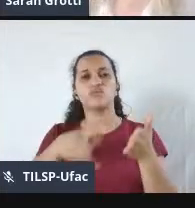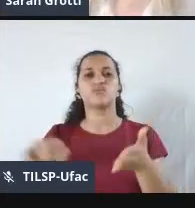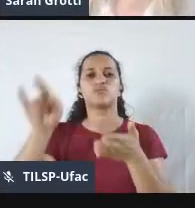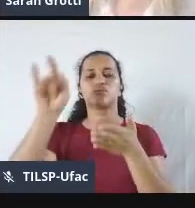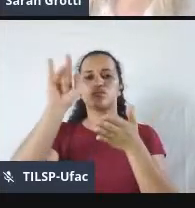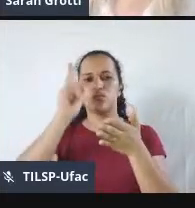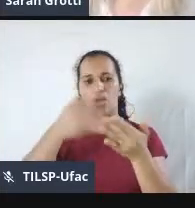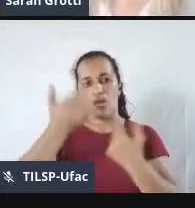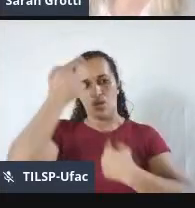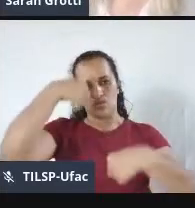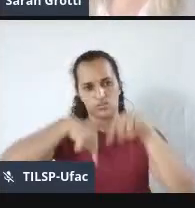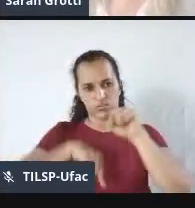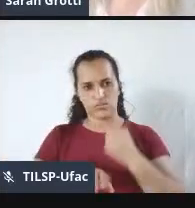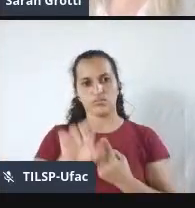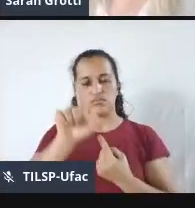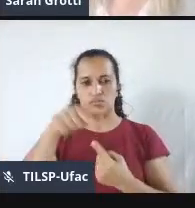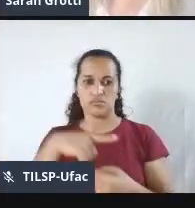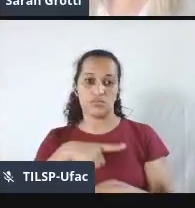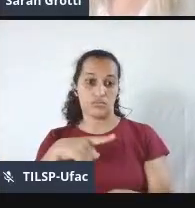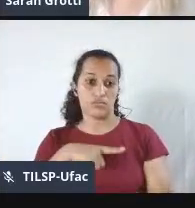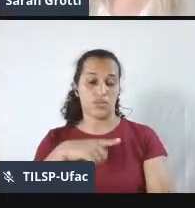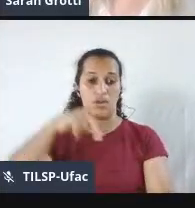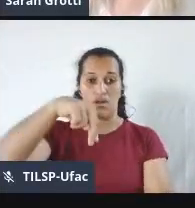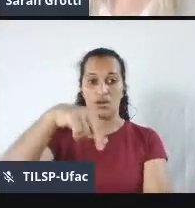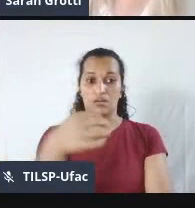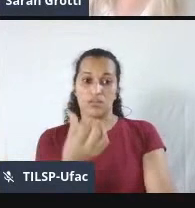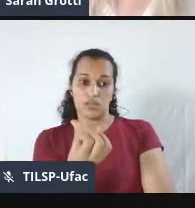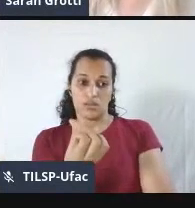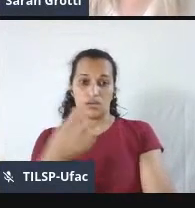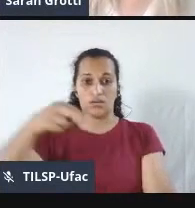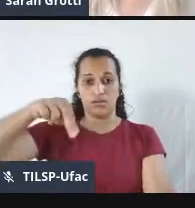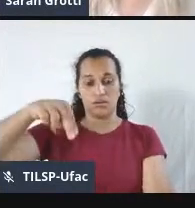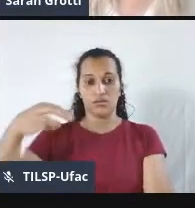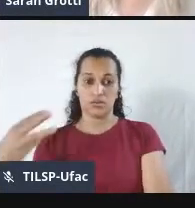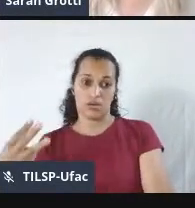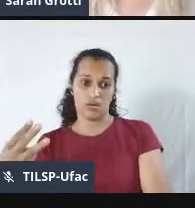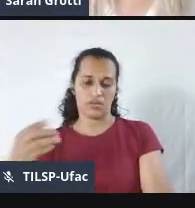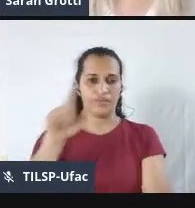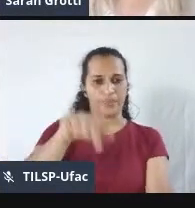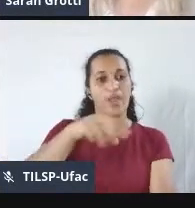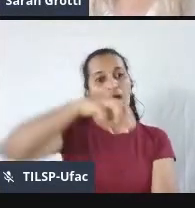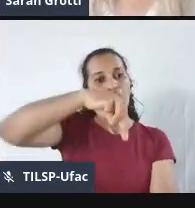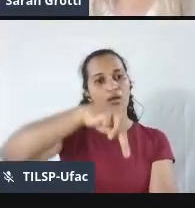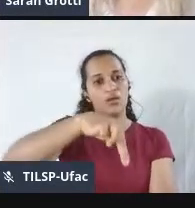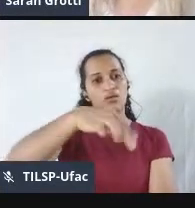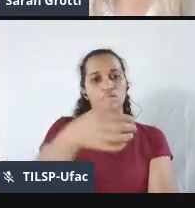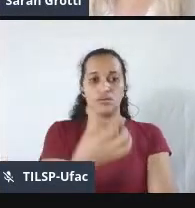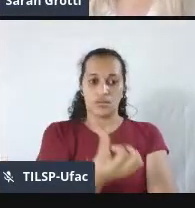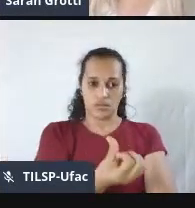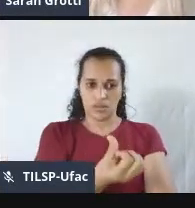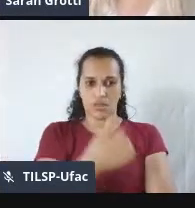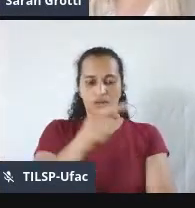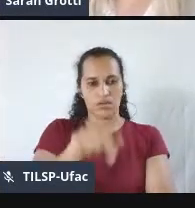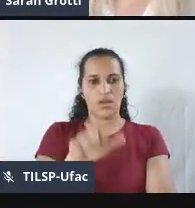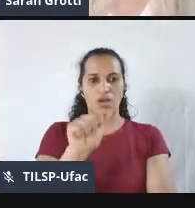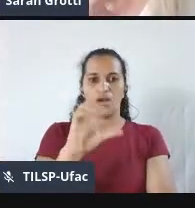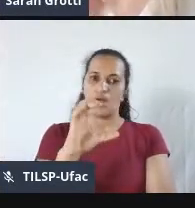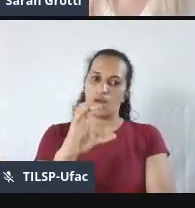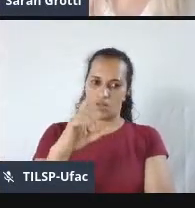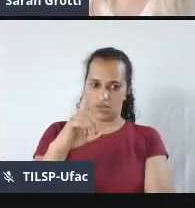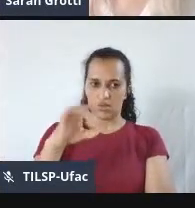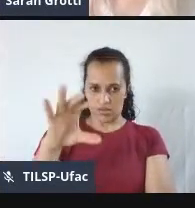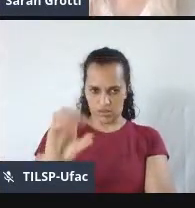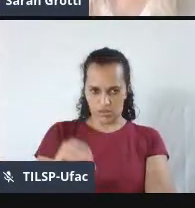temos da série N6 e da série N3. Da série N6 é o ácido linoleico, o AL,